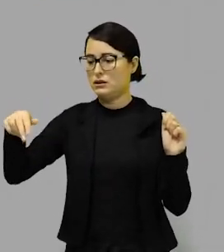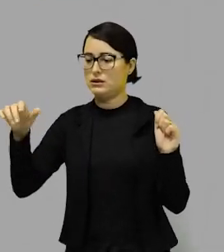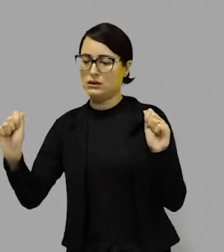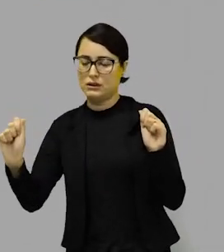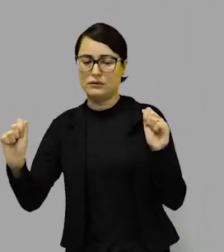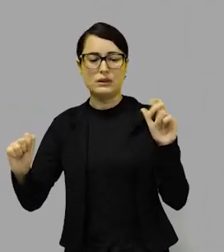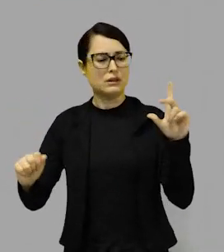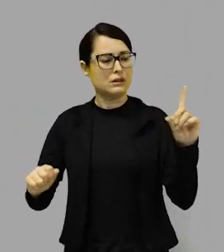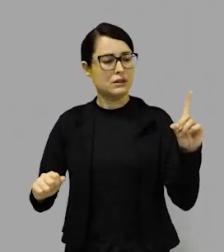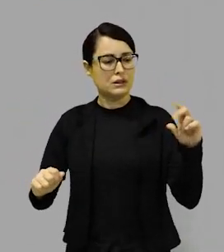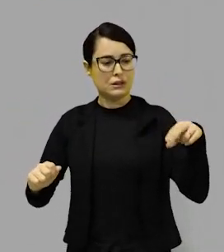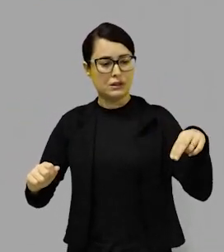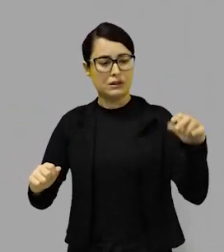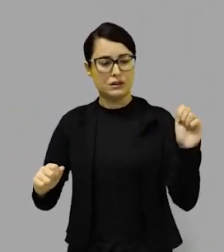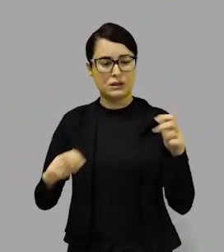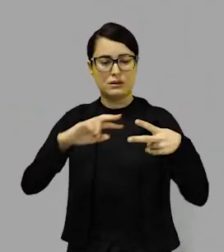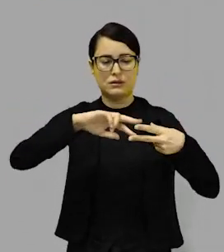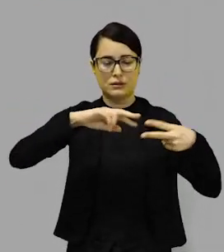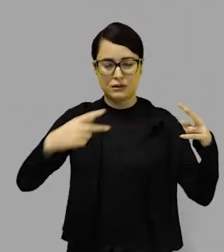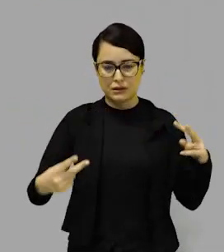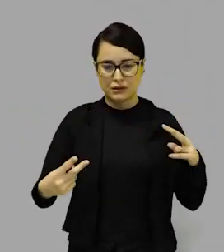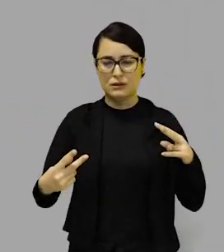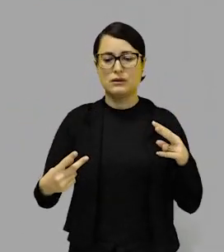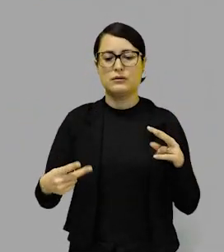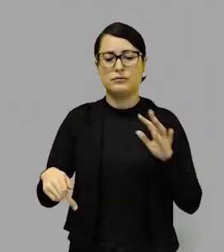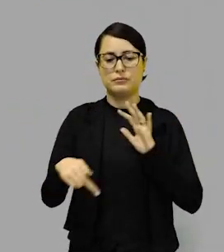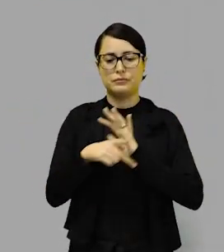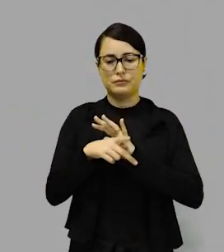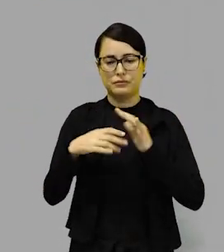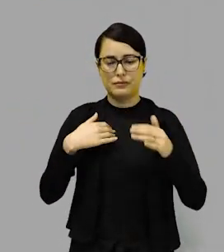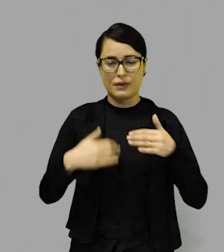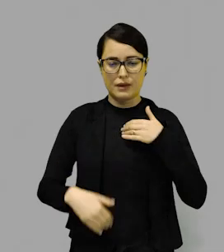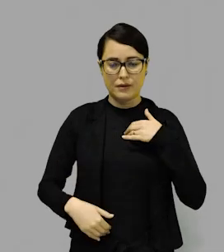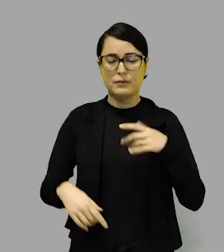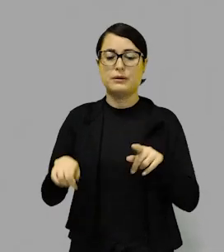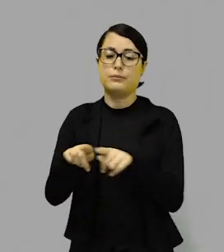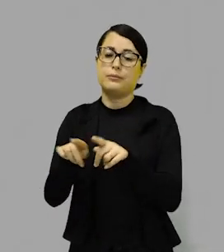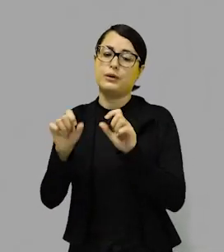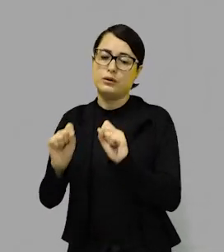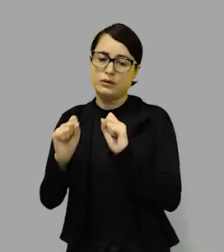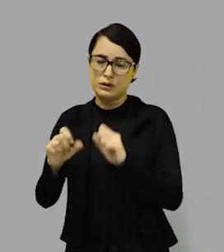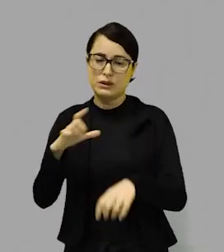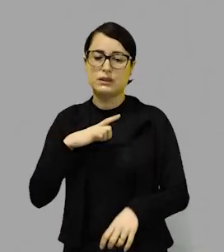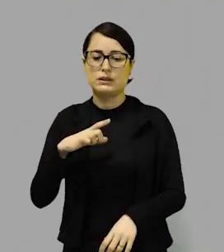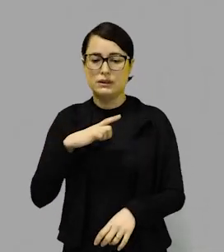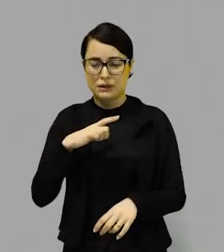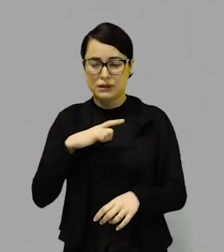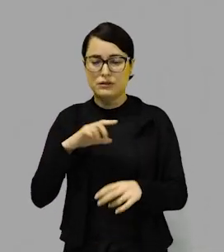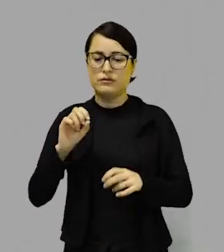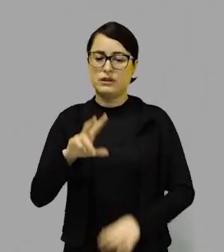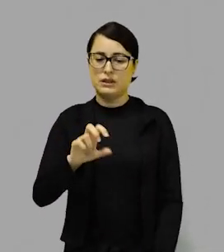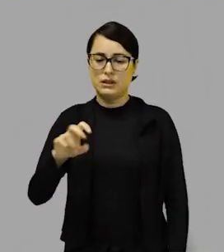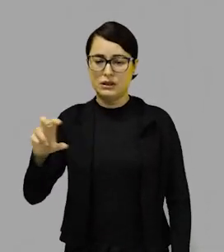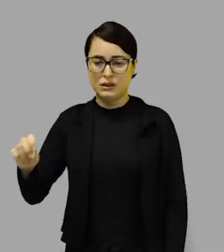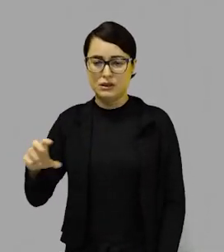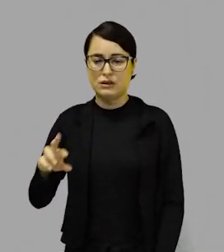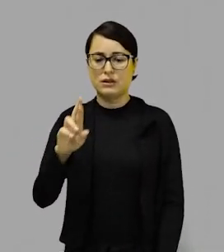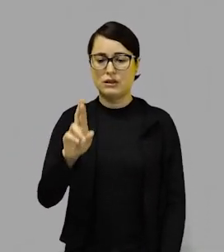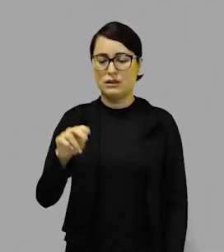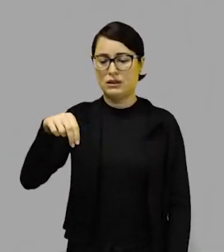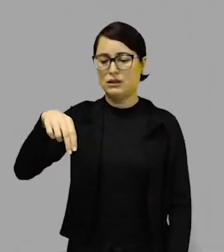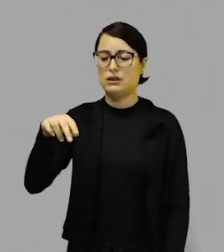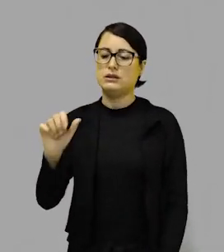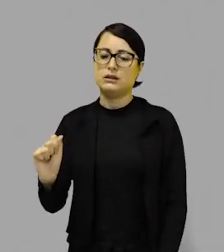material genético. Mas no caso de vírus, podem haver vírus cujo material genético vai ser